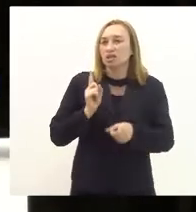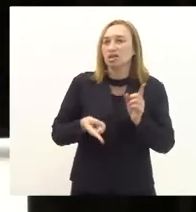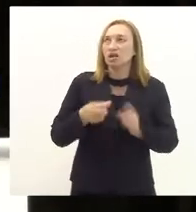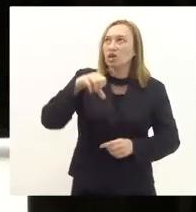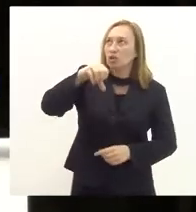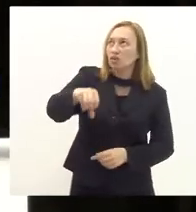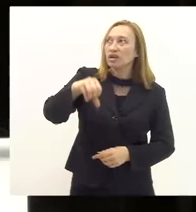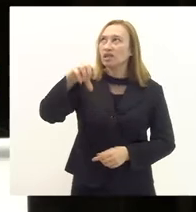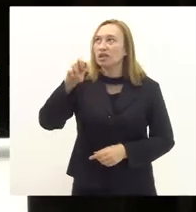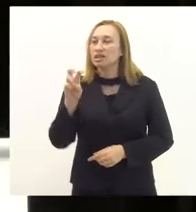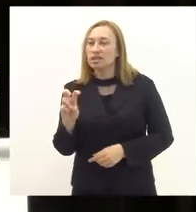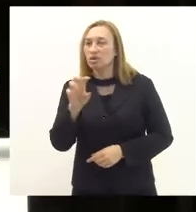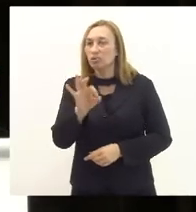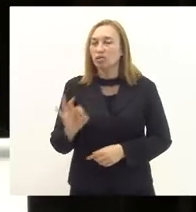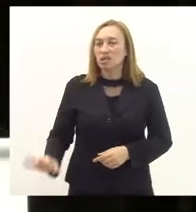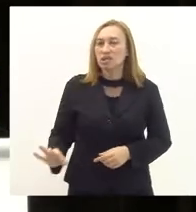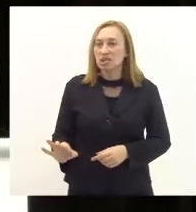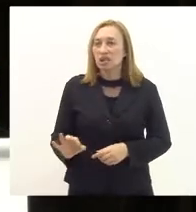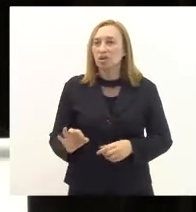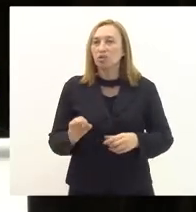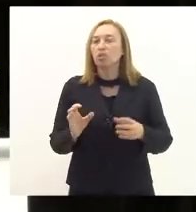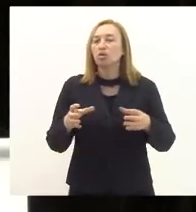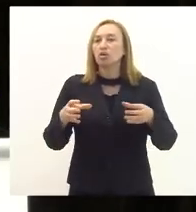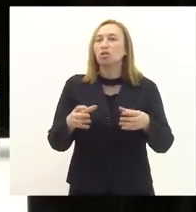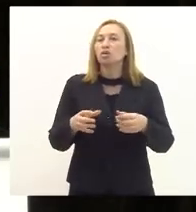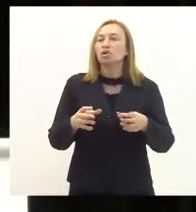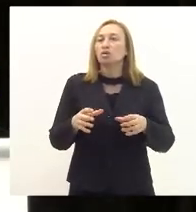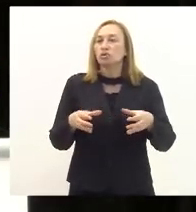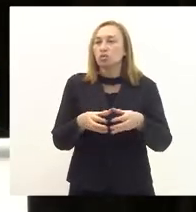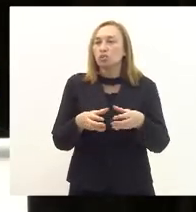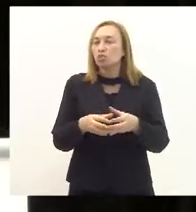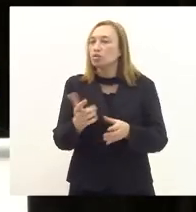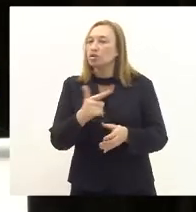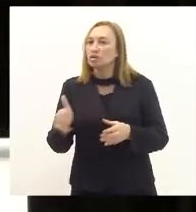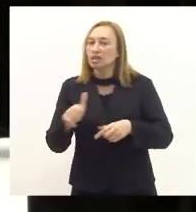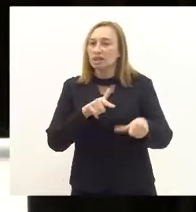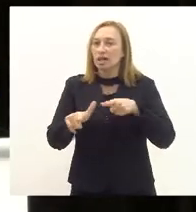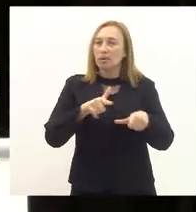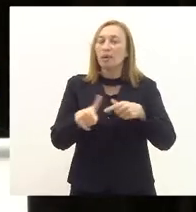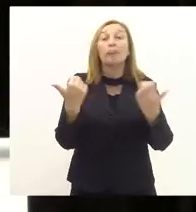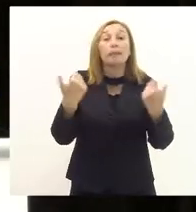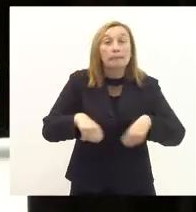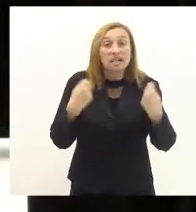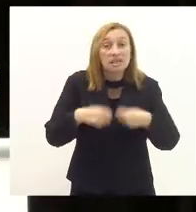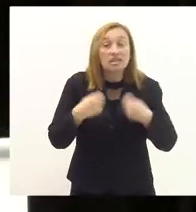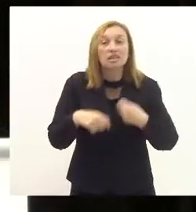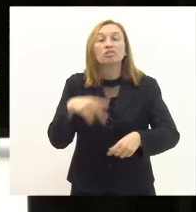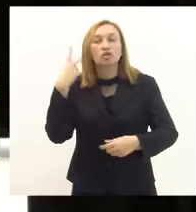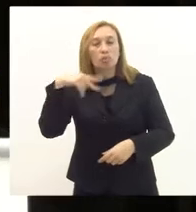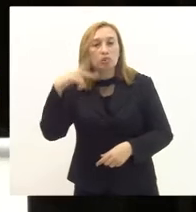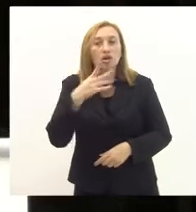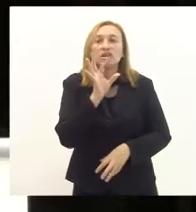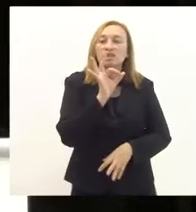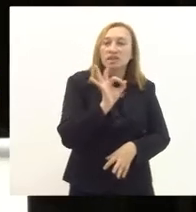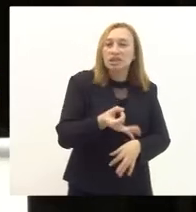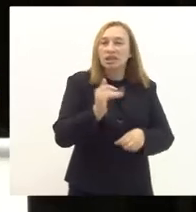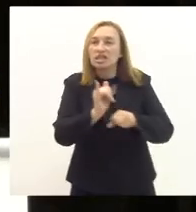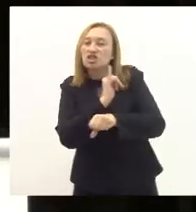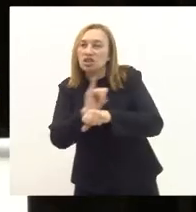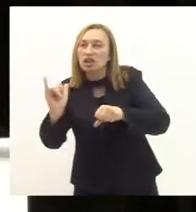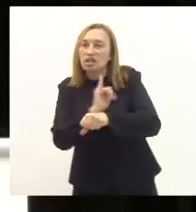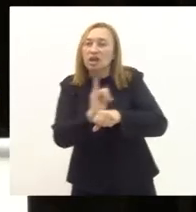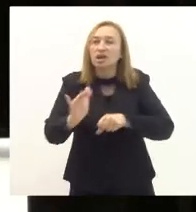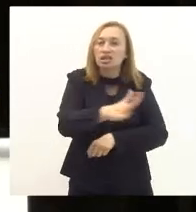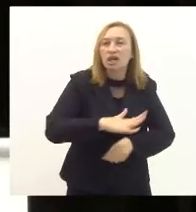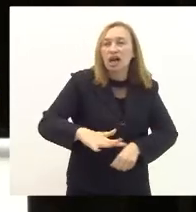de 95% da população trans desempregada. Precisamos ter uma política estratégica da